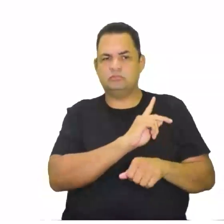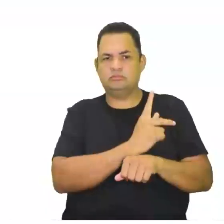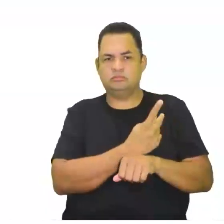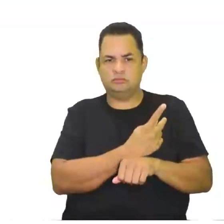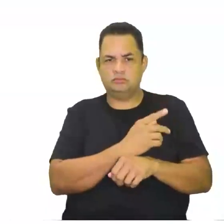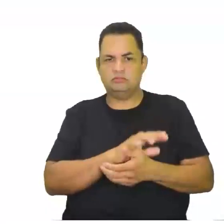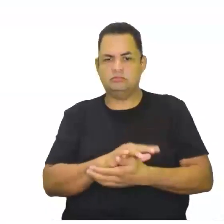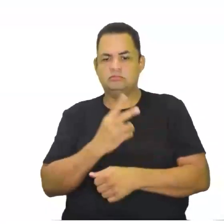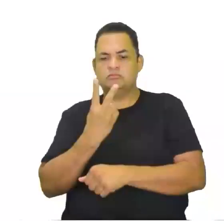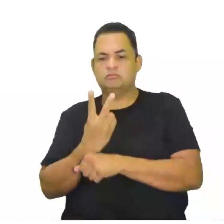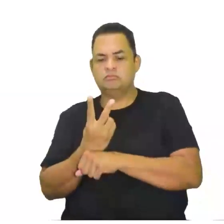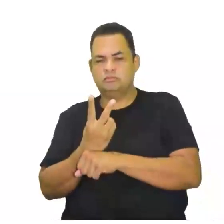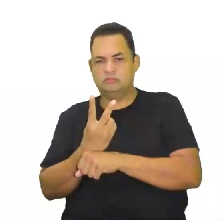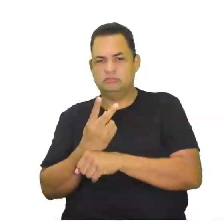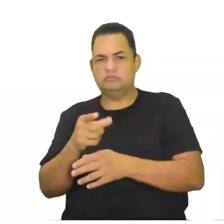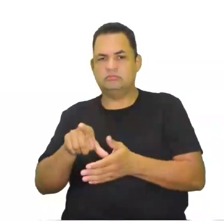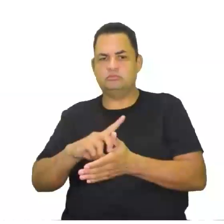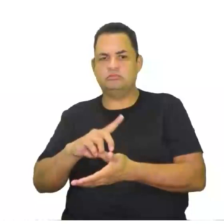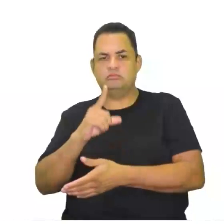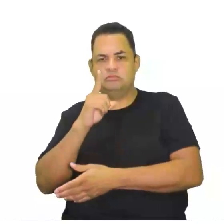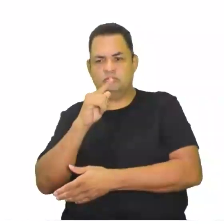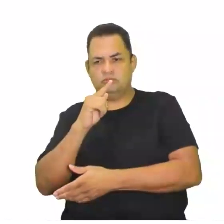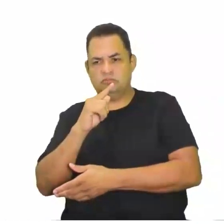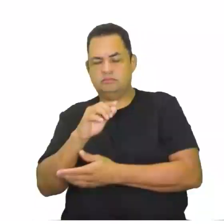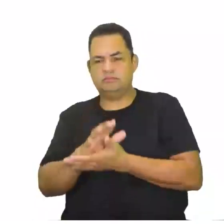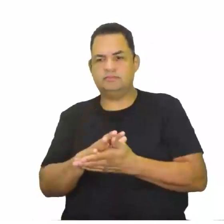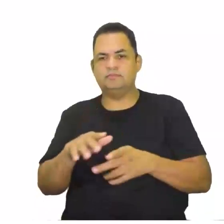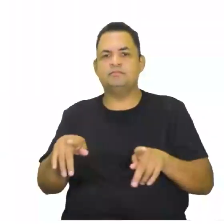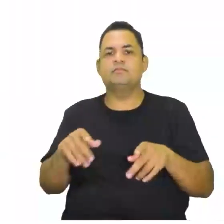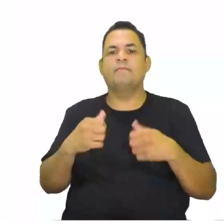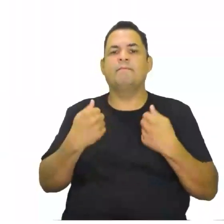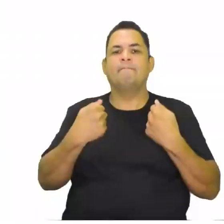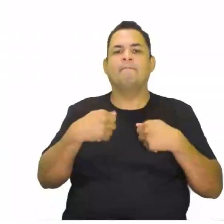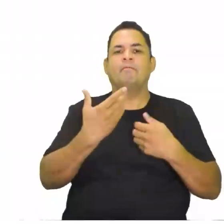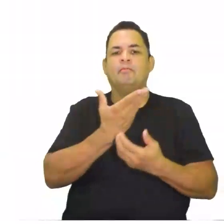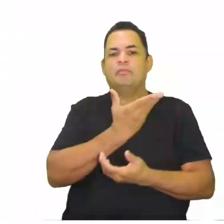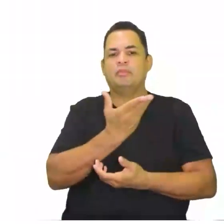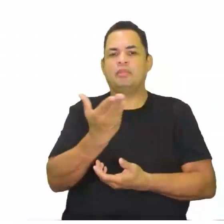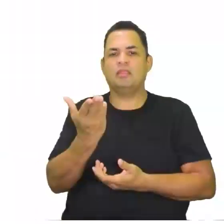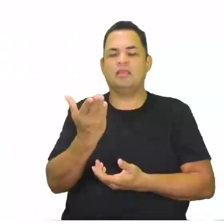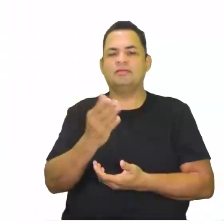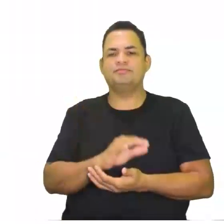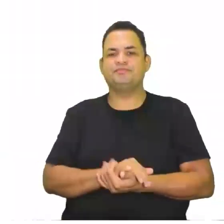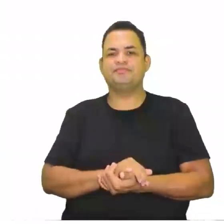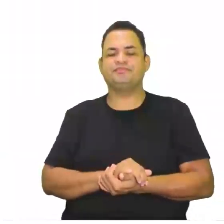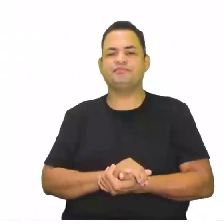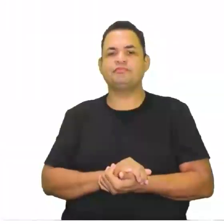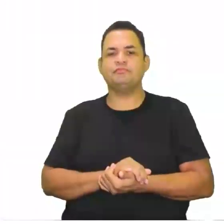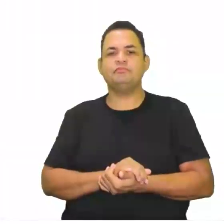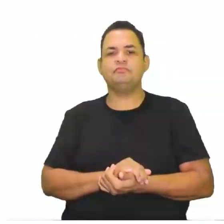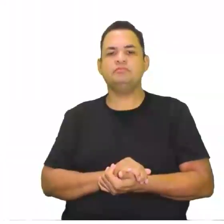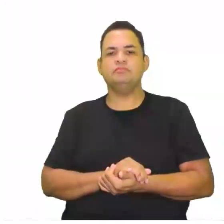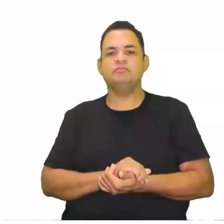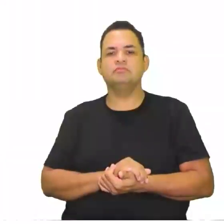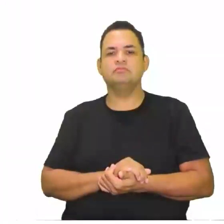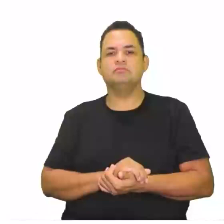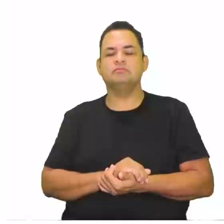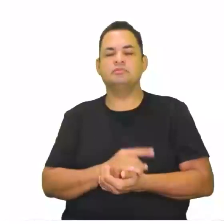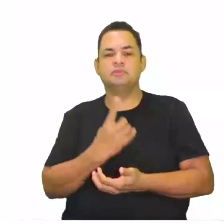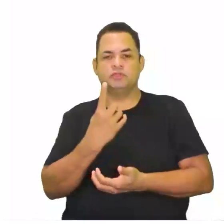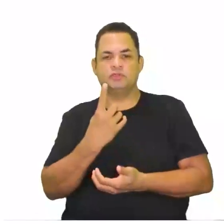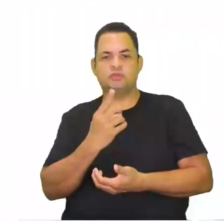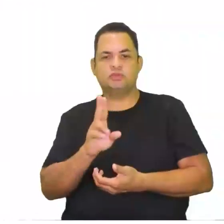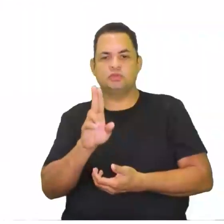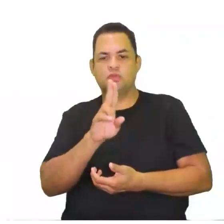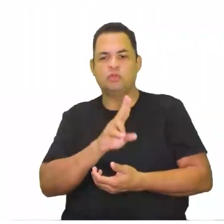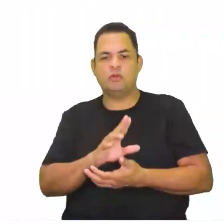hidrogênio e 2 antes da água, ou você pode fazer desta forma aqui, onde você está dizendo que usou meio